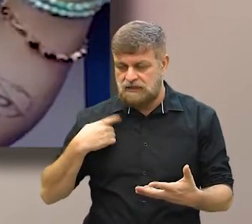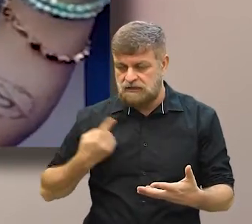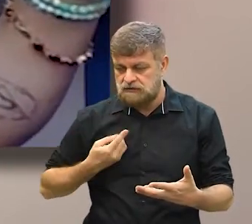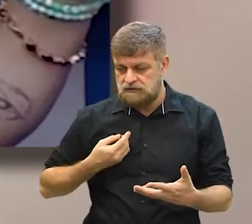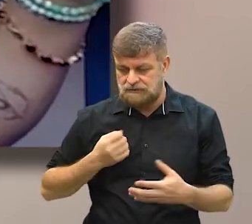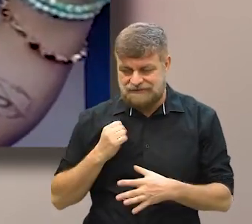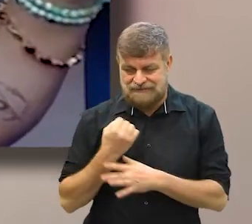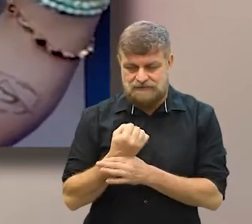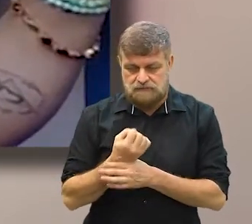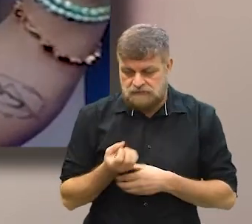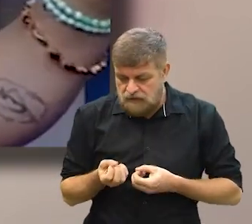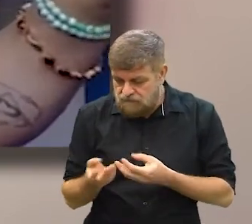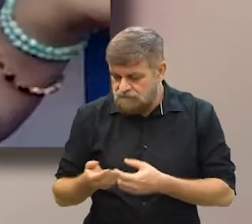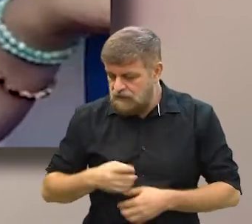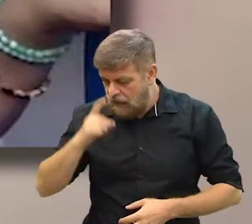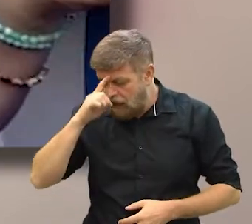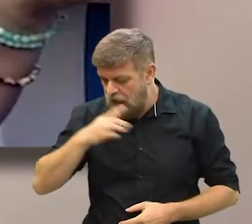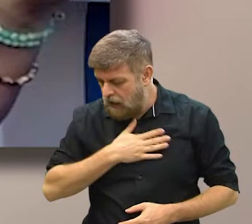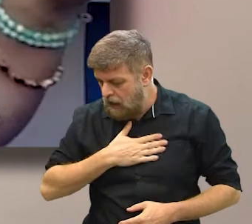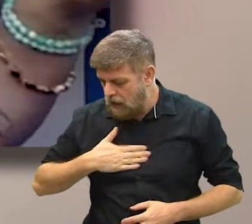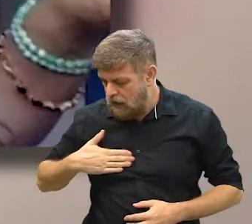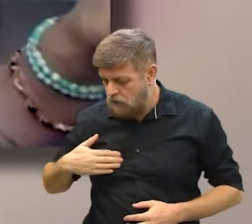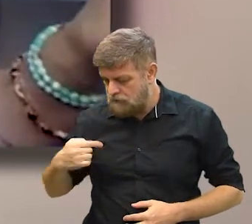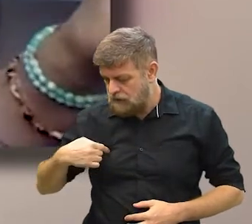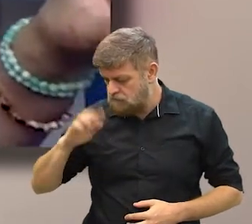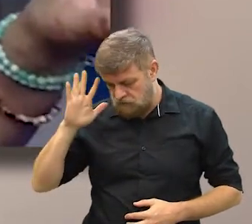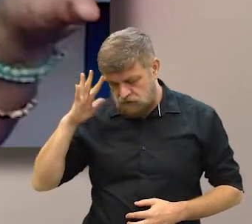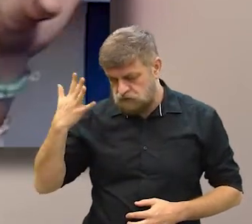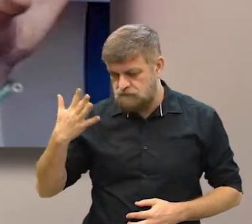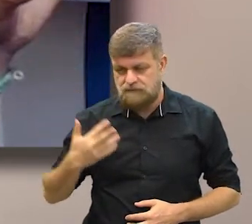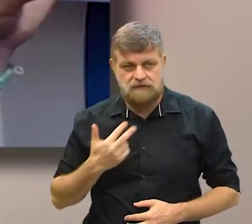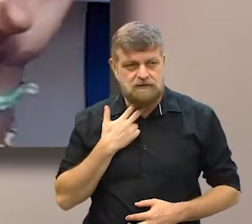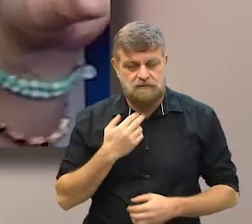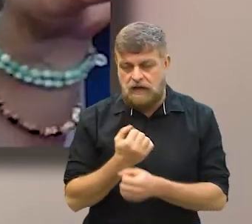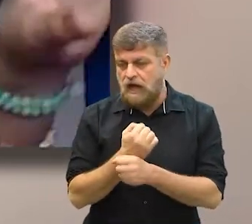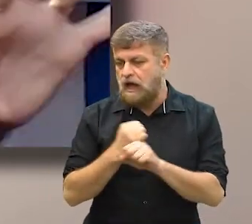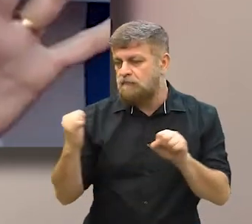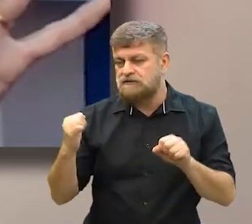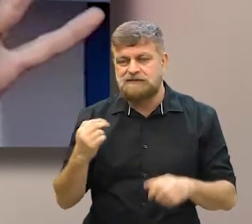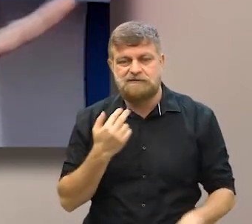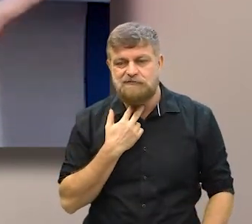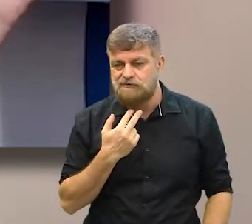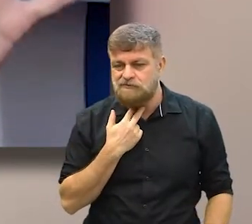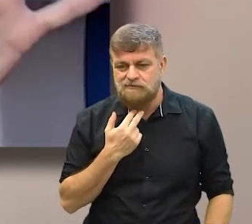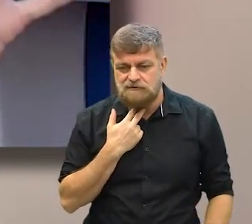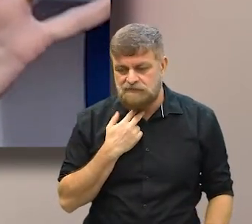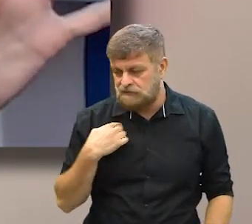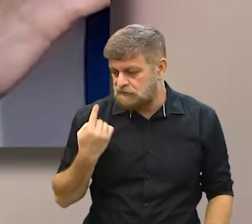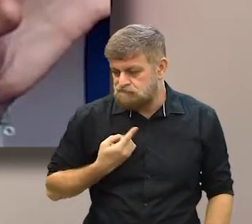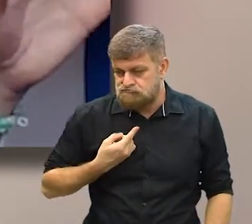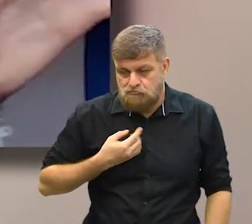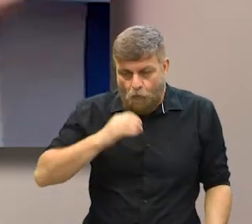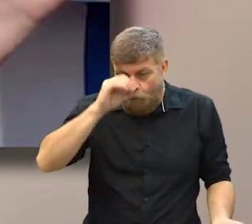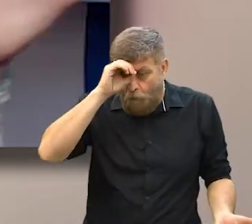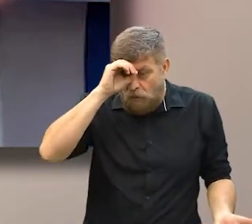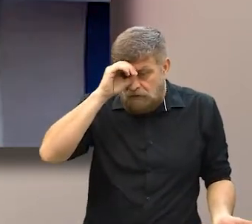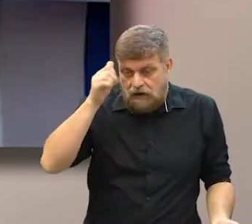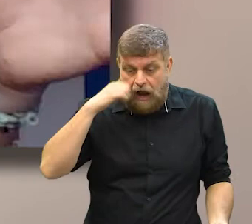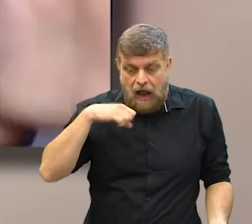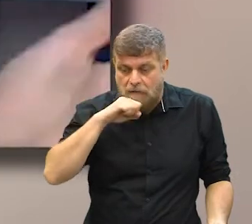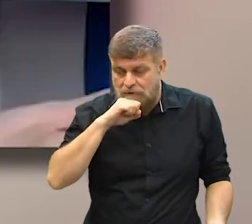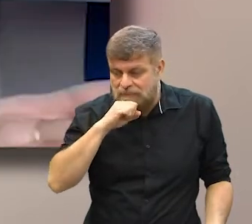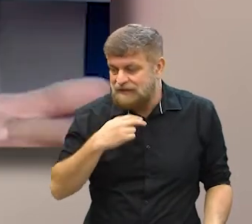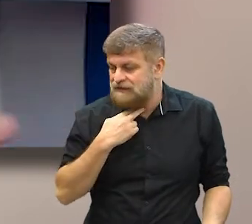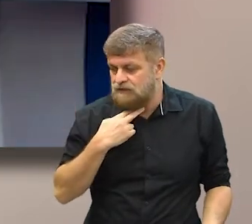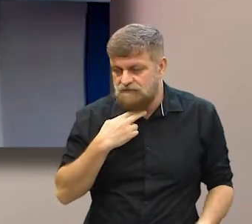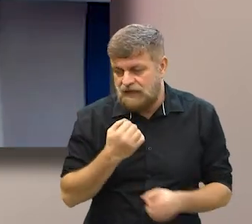passar essa segurança para ela. Não, fica tranquila que a mamãe vai resolver, não é? A mamãe vai dar um jeito. Não, a mamãe não vai